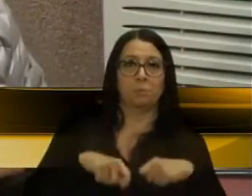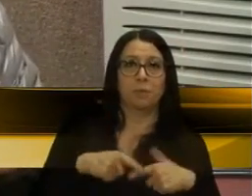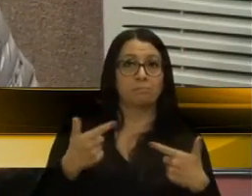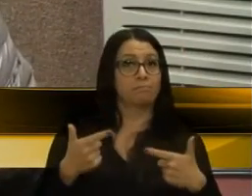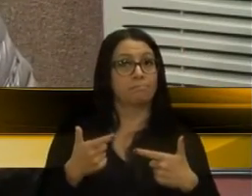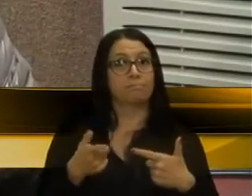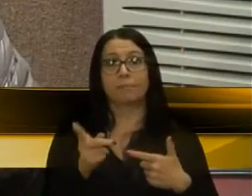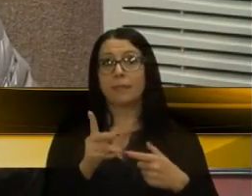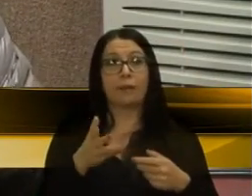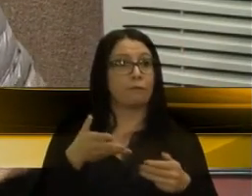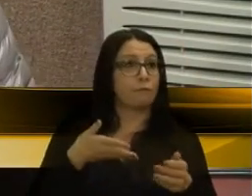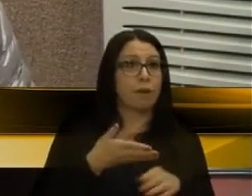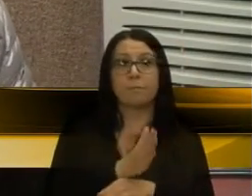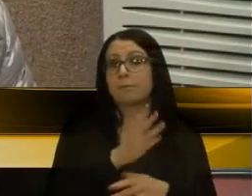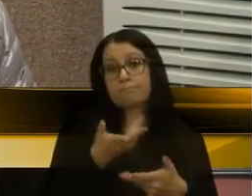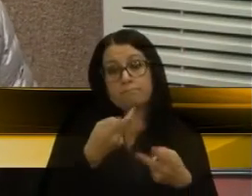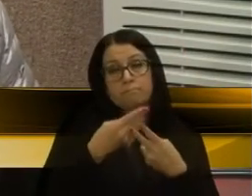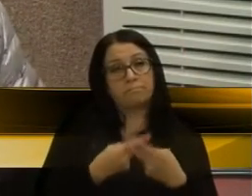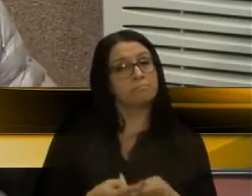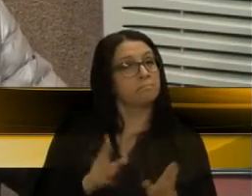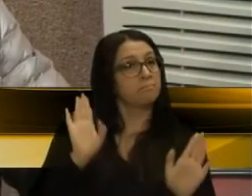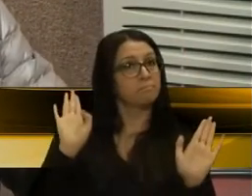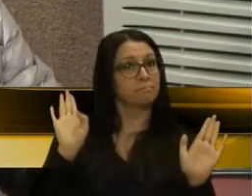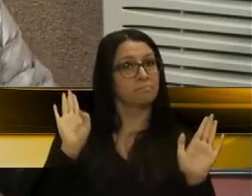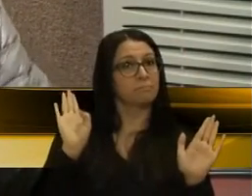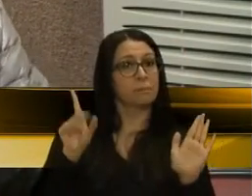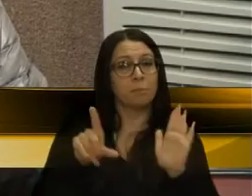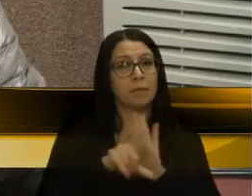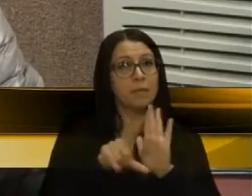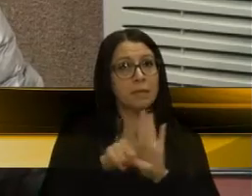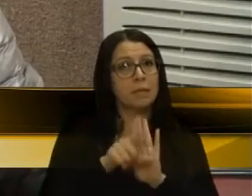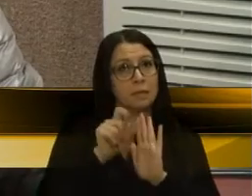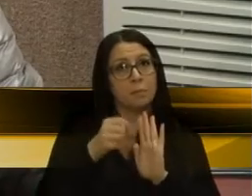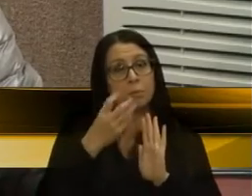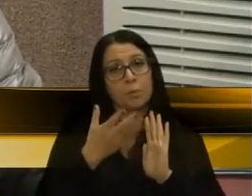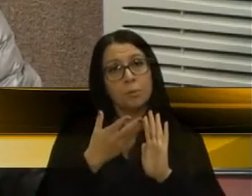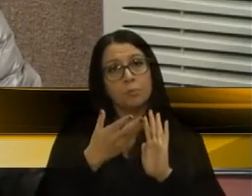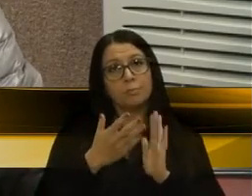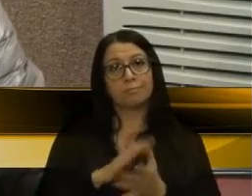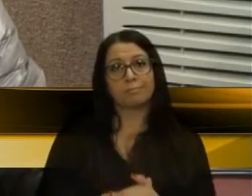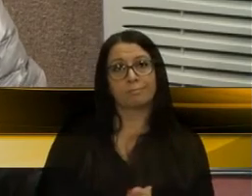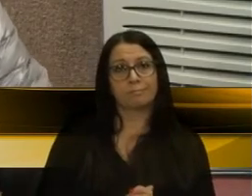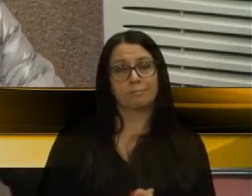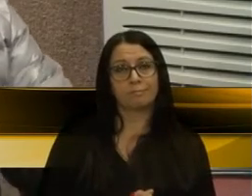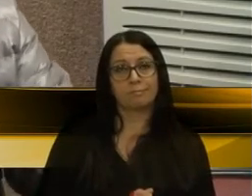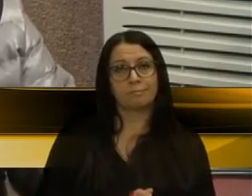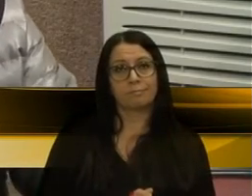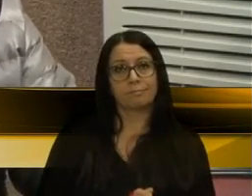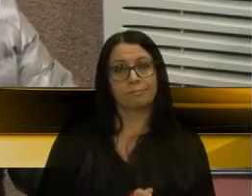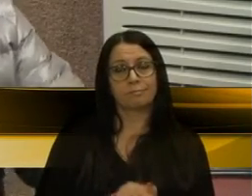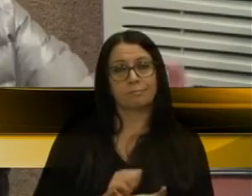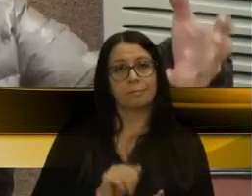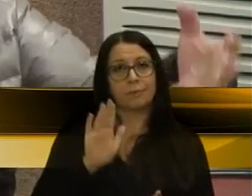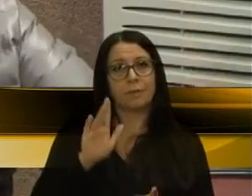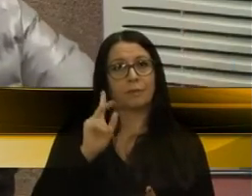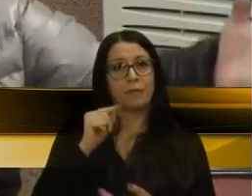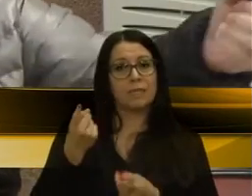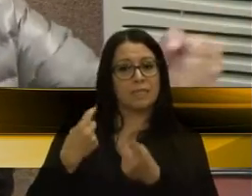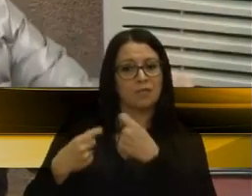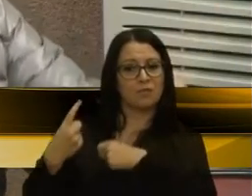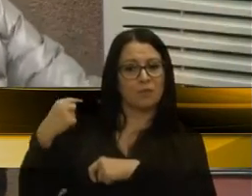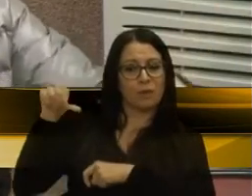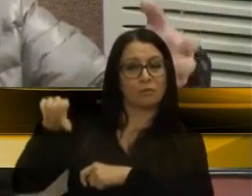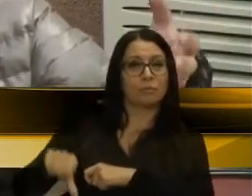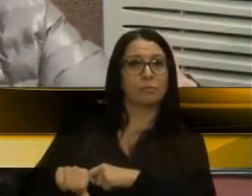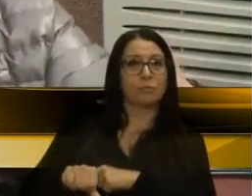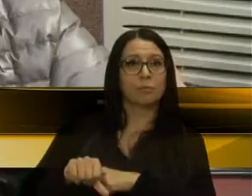quem infringe, paciência. Mas a nossa lei de trânsito é boa. Ela é boa. E aí vem esse retrocesso de uma vez só, e como o